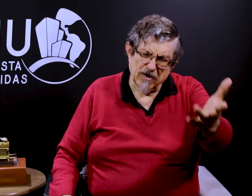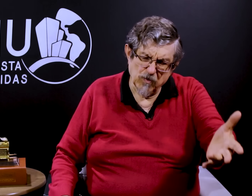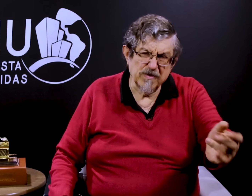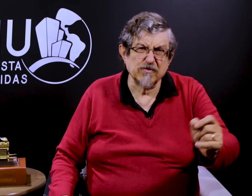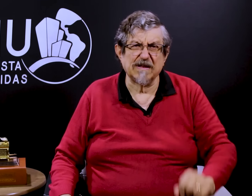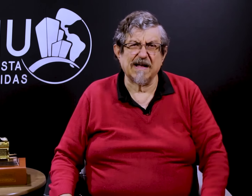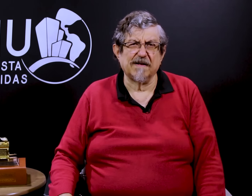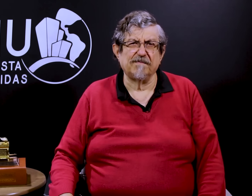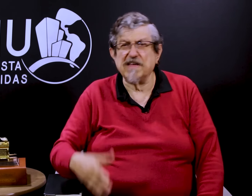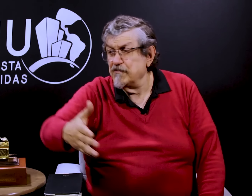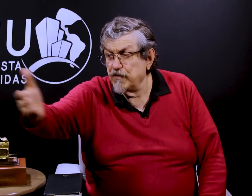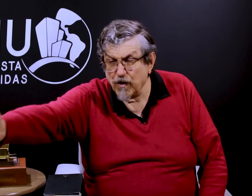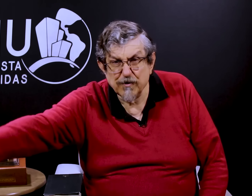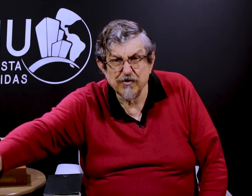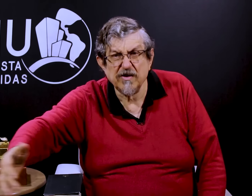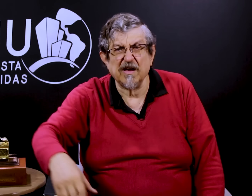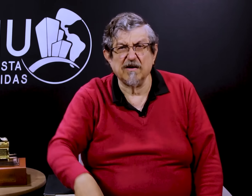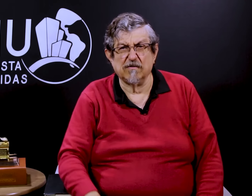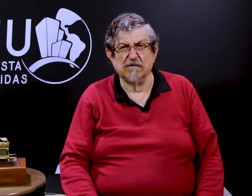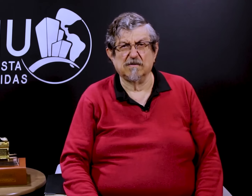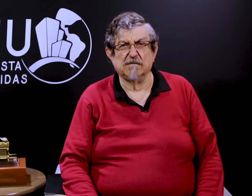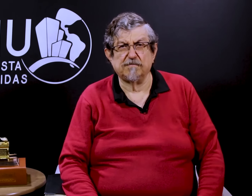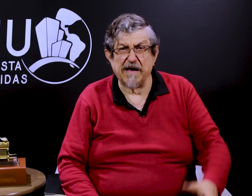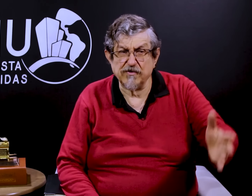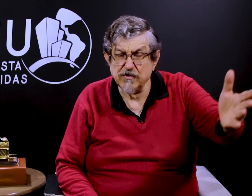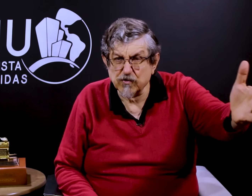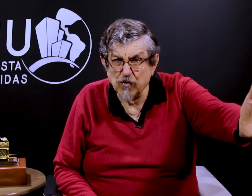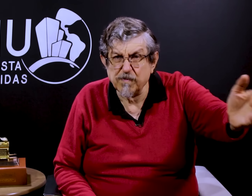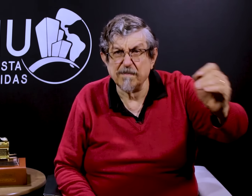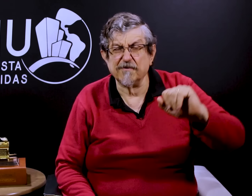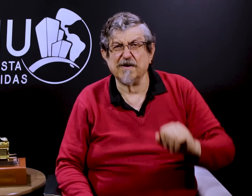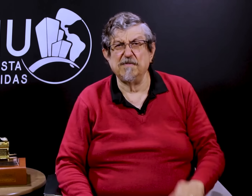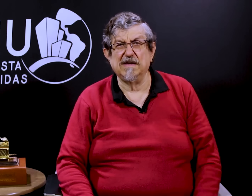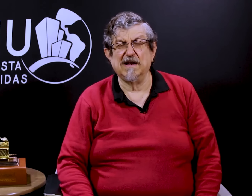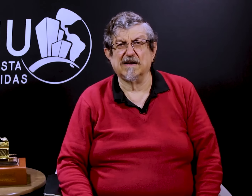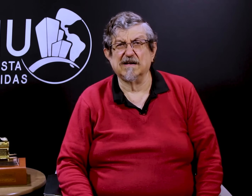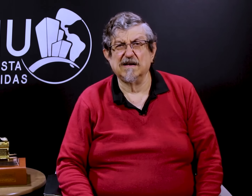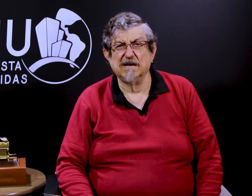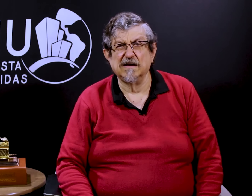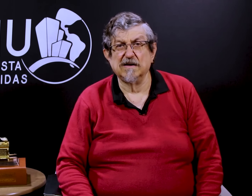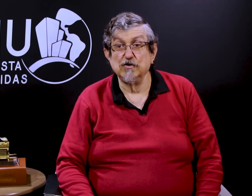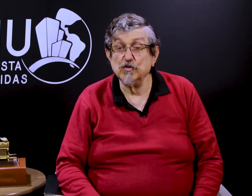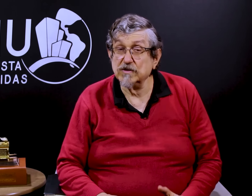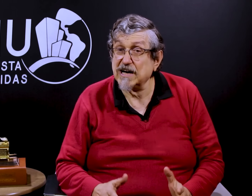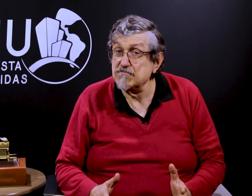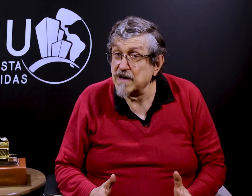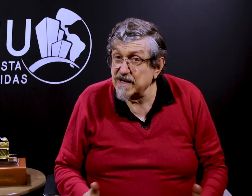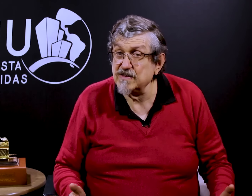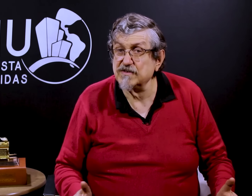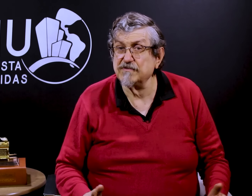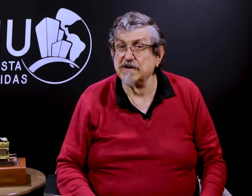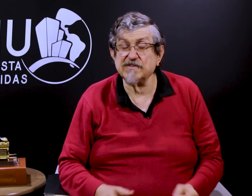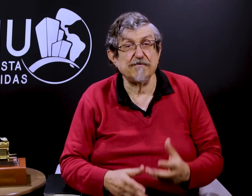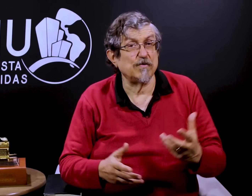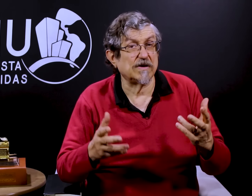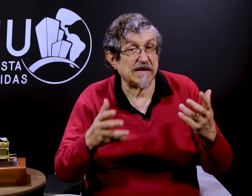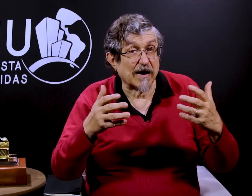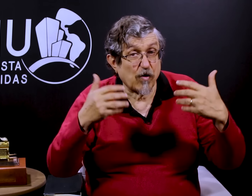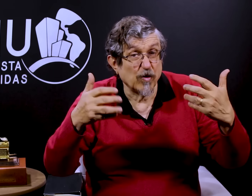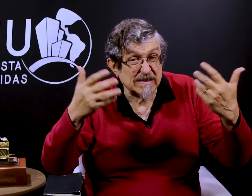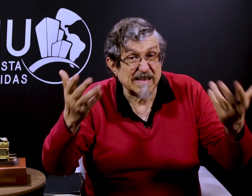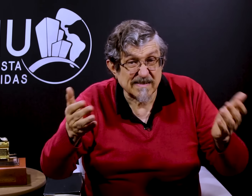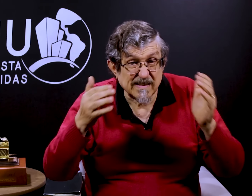não arruma isso lá devolve o dinheiro pede desculpa pra família nunca mais você viu